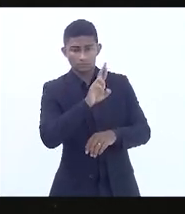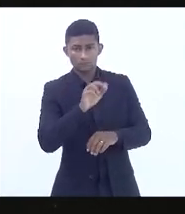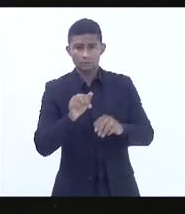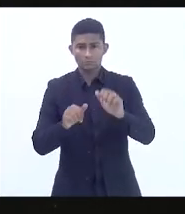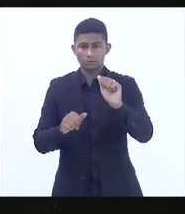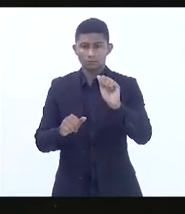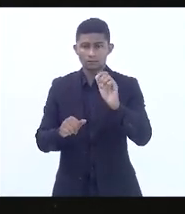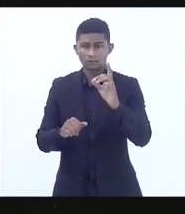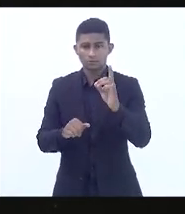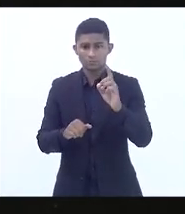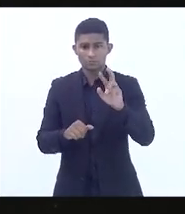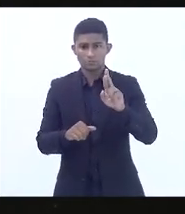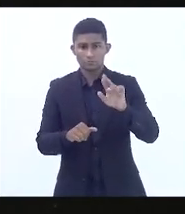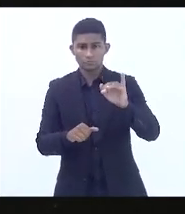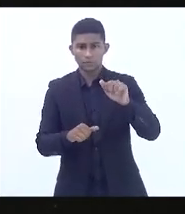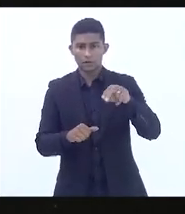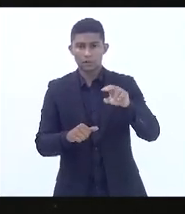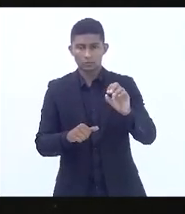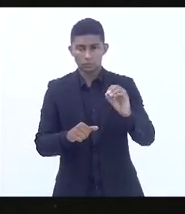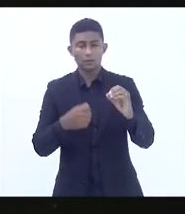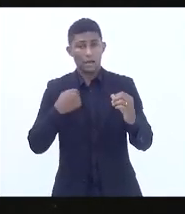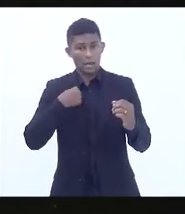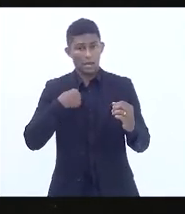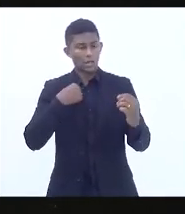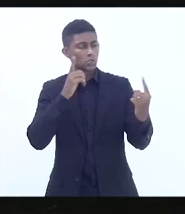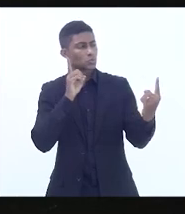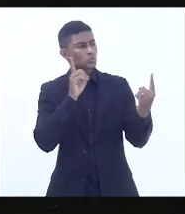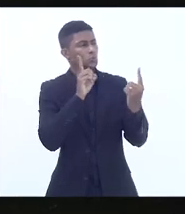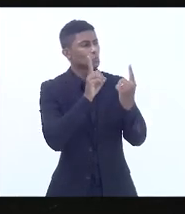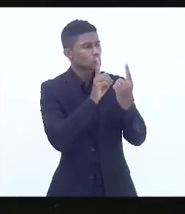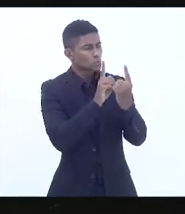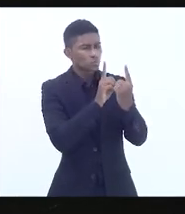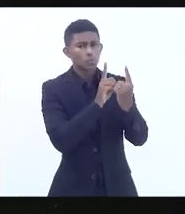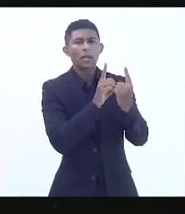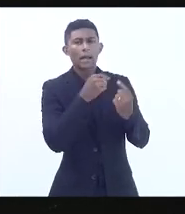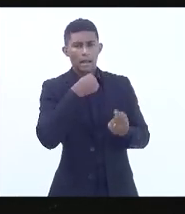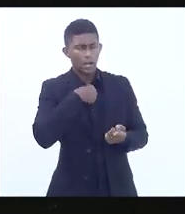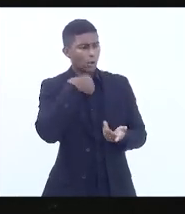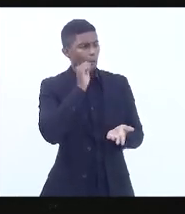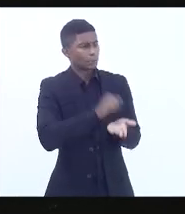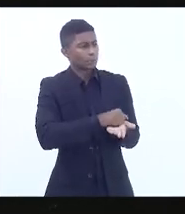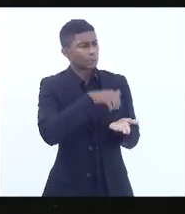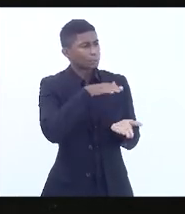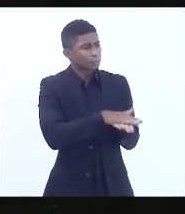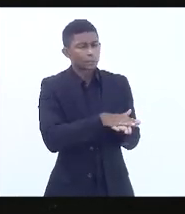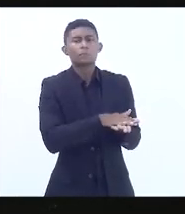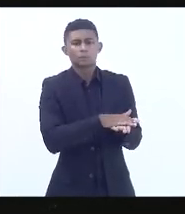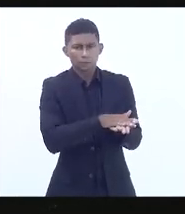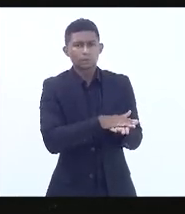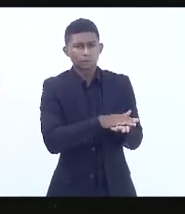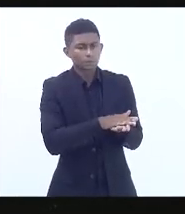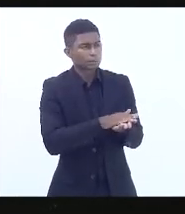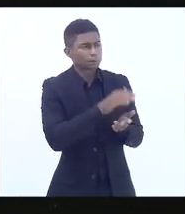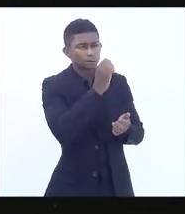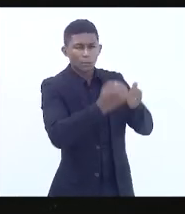Adriano França me atendeu e recebeu todas as denúncias para que fosse